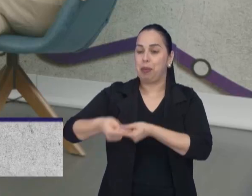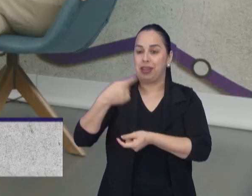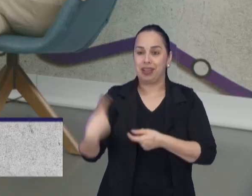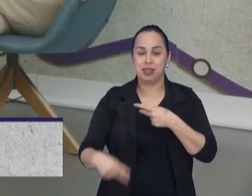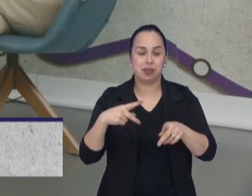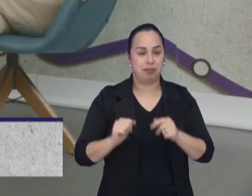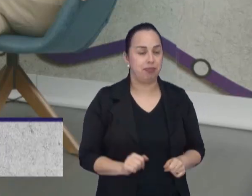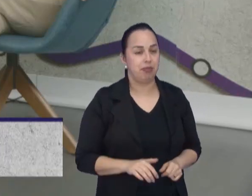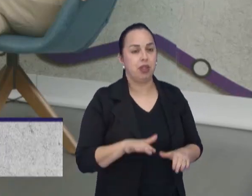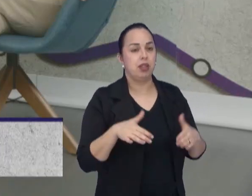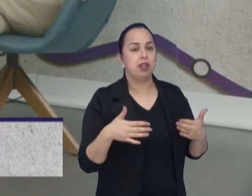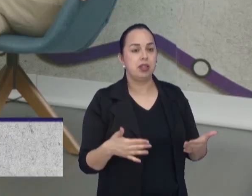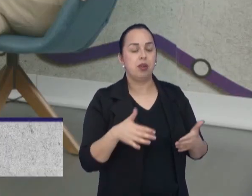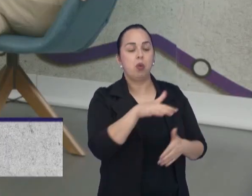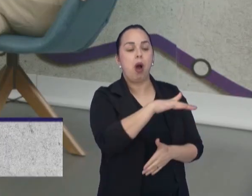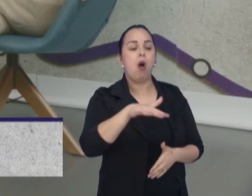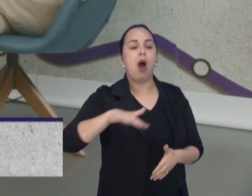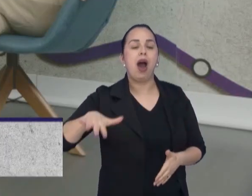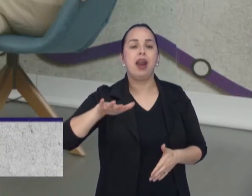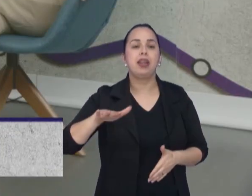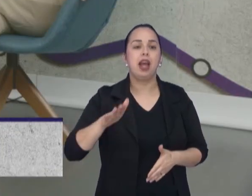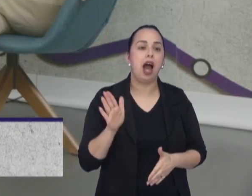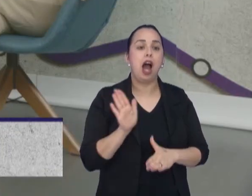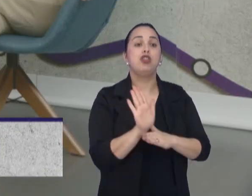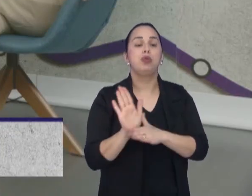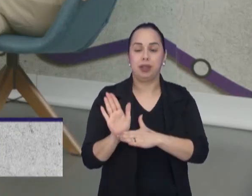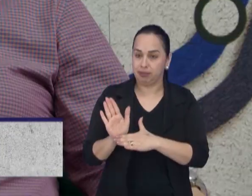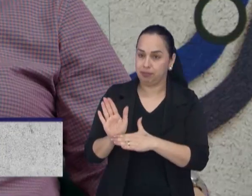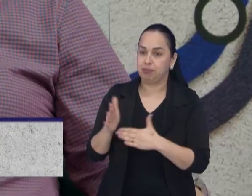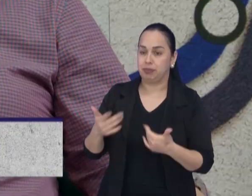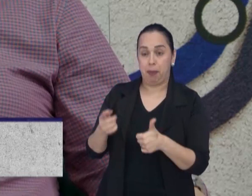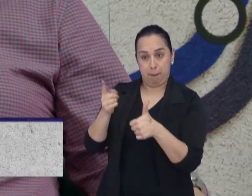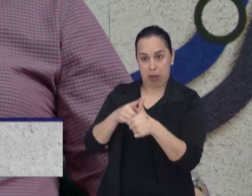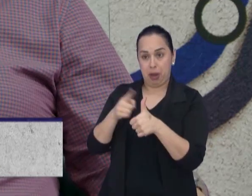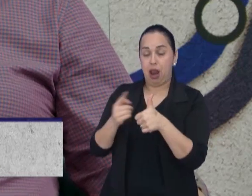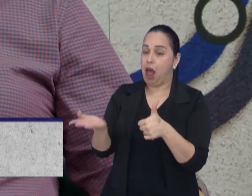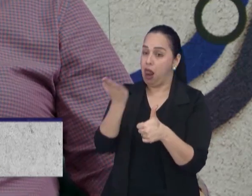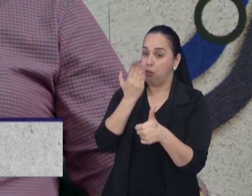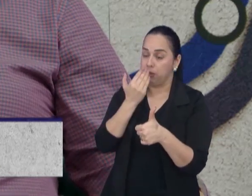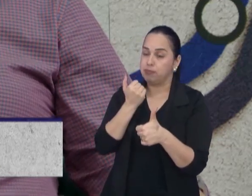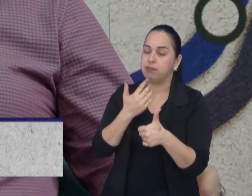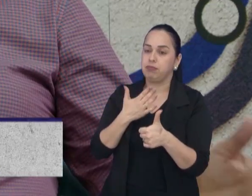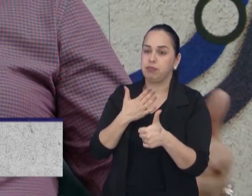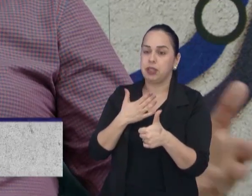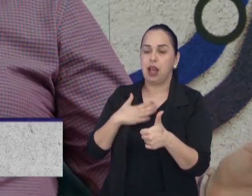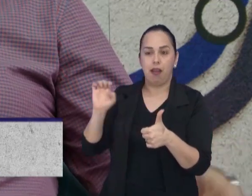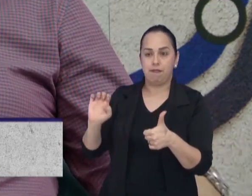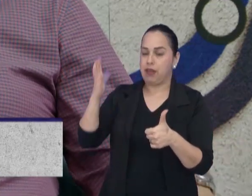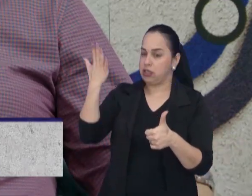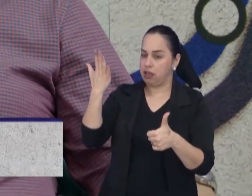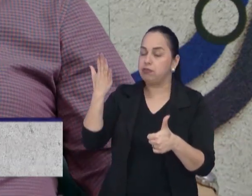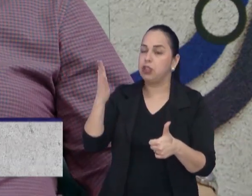quais setores da economia acabam se beneficiando com esse valor aí? Então, primeiro alimentação. Eu acho que as festas juninas,